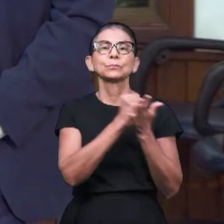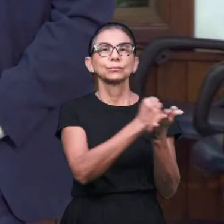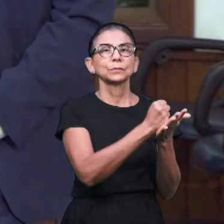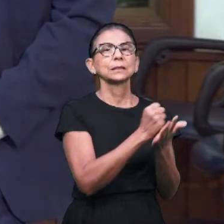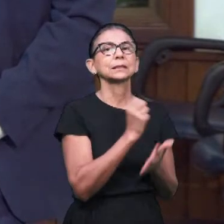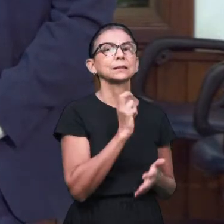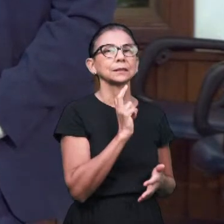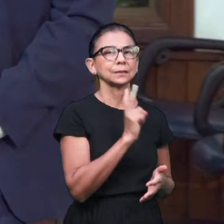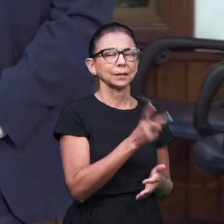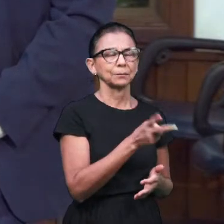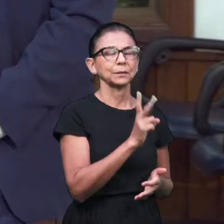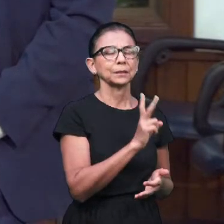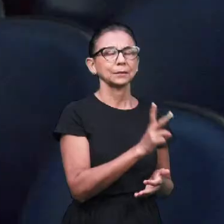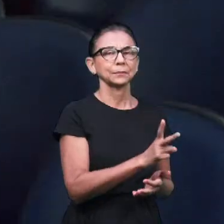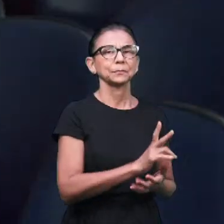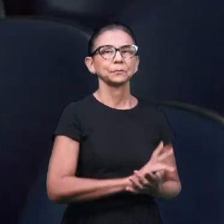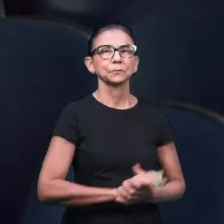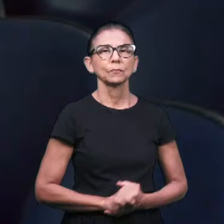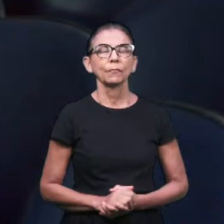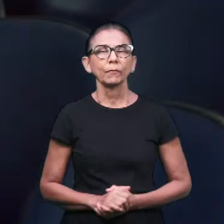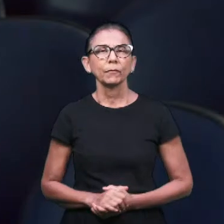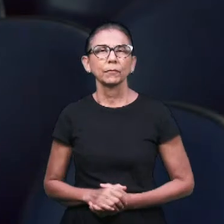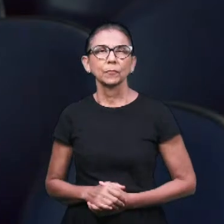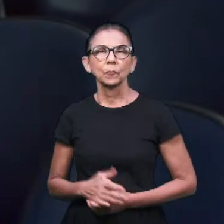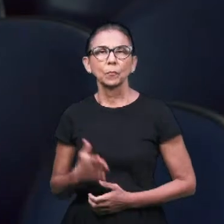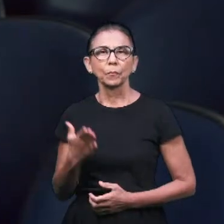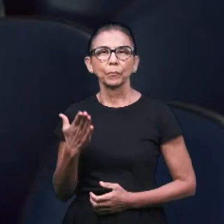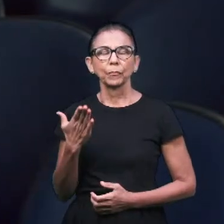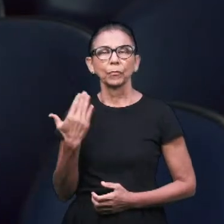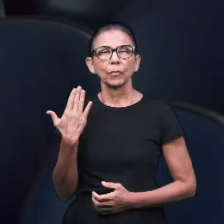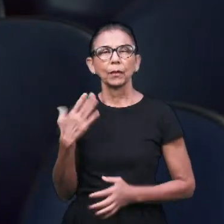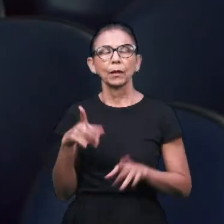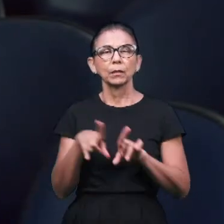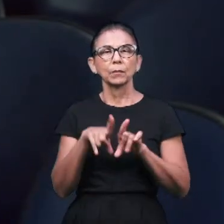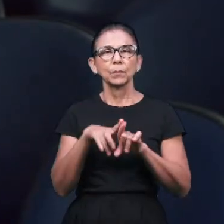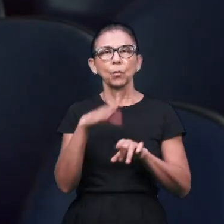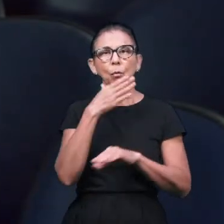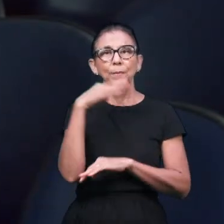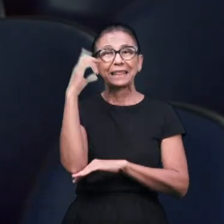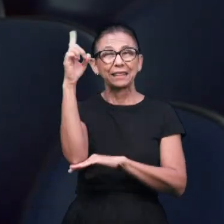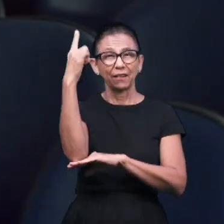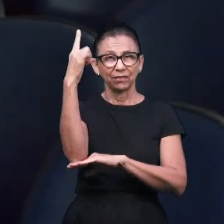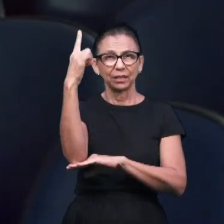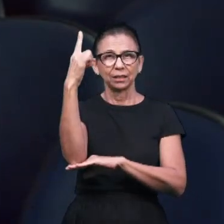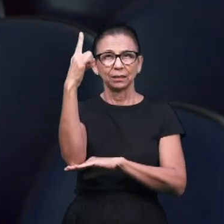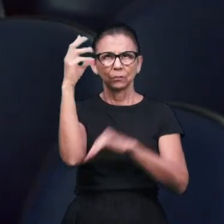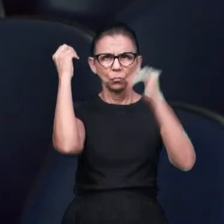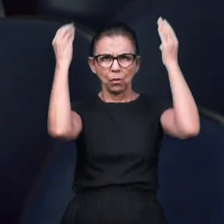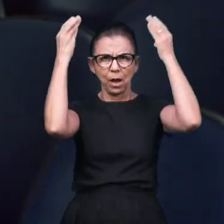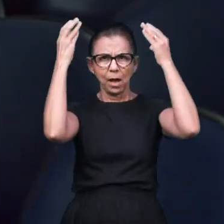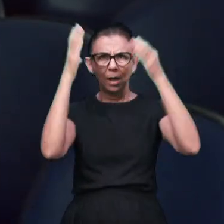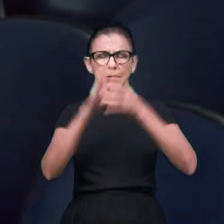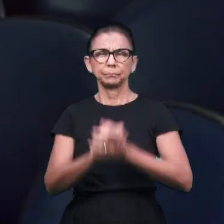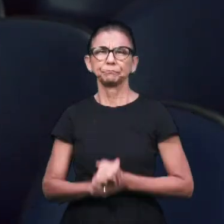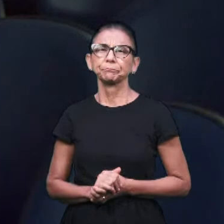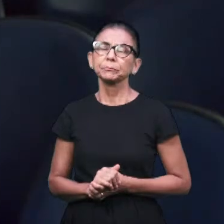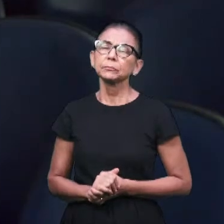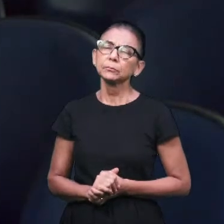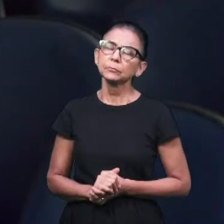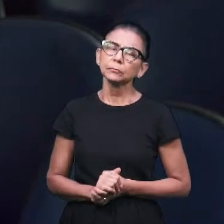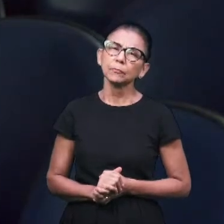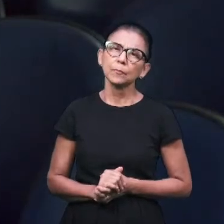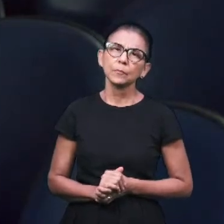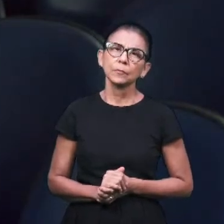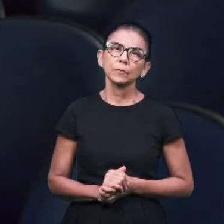de Davi, eu até trouxe uma palavra uma vez, Davi, ele foi para a guerra com os